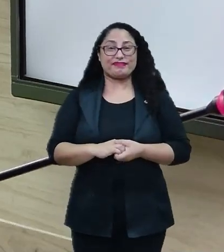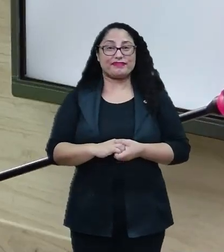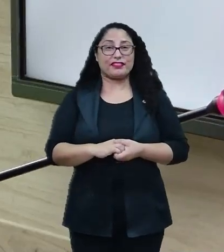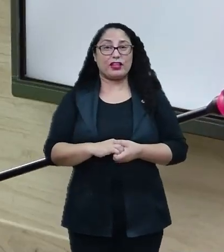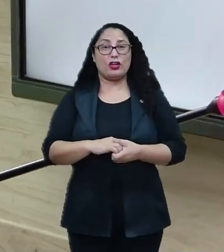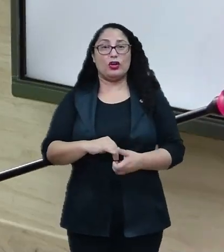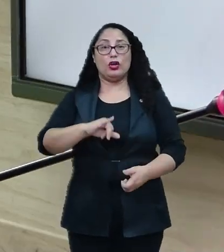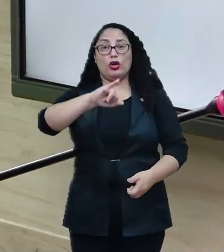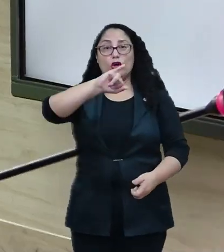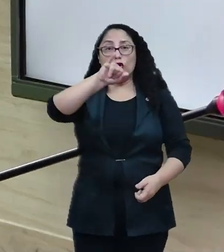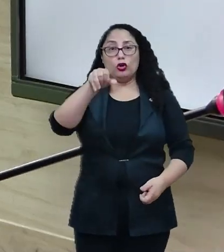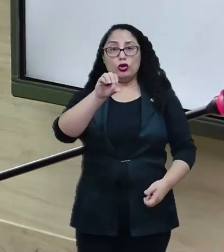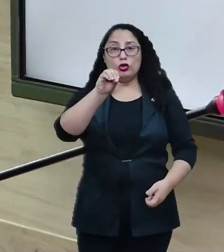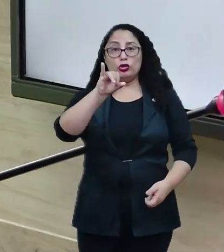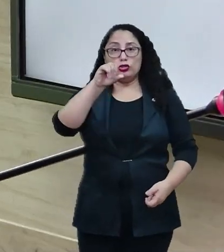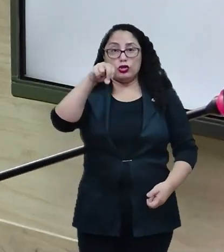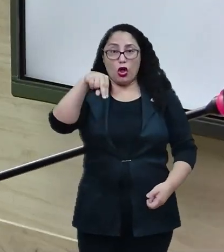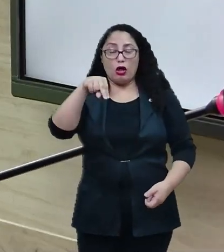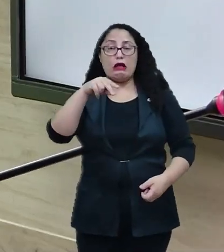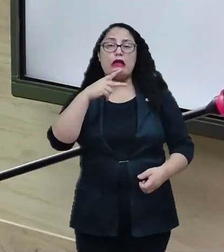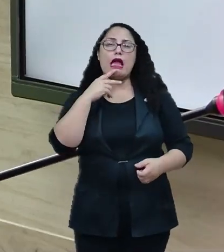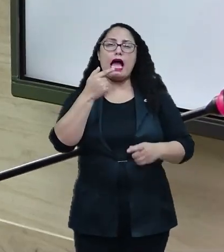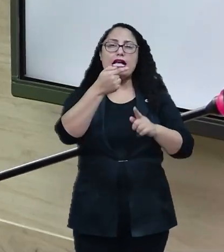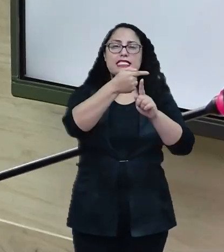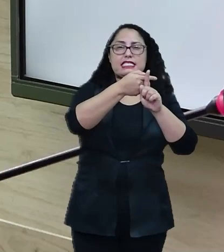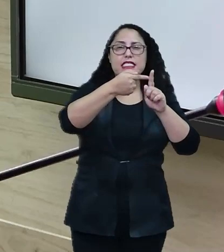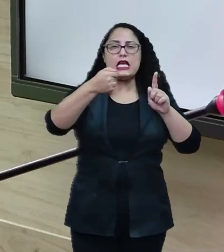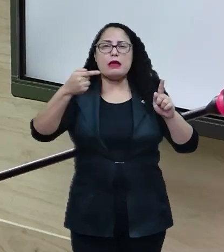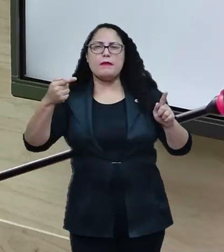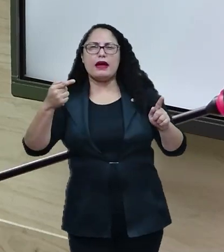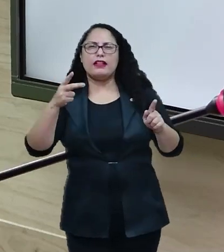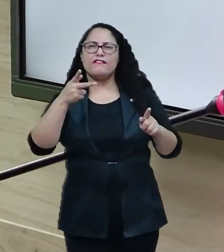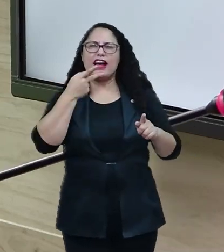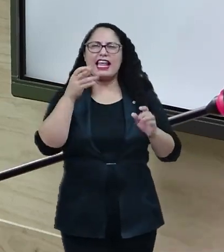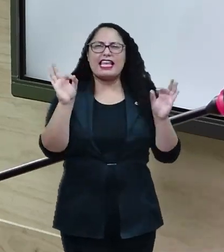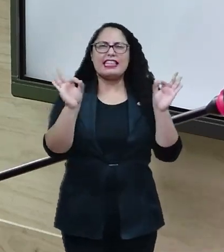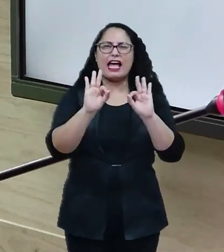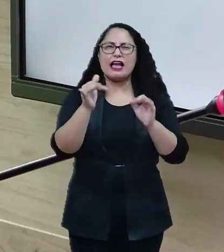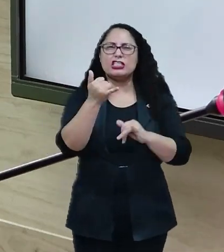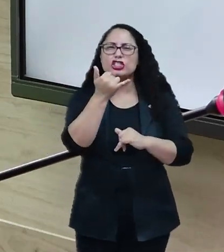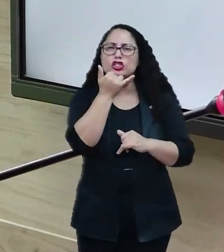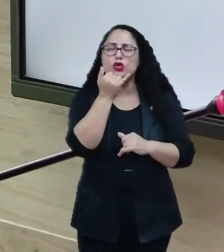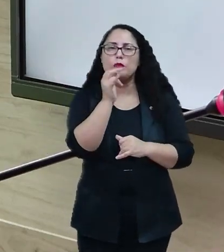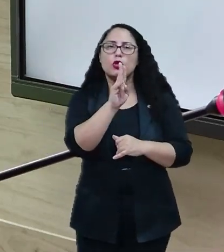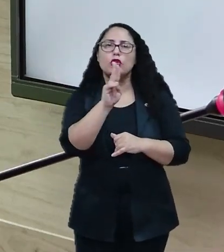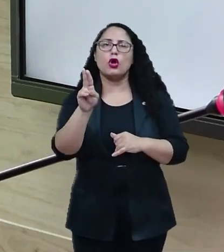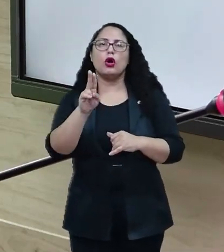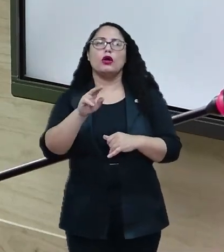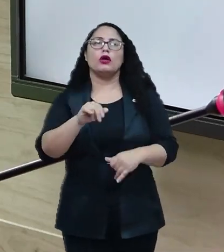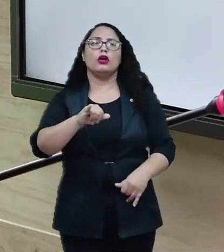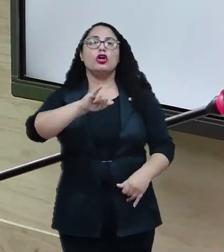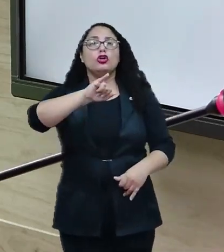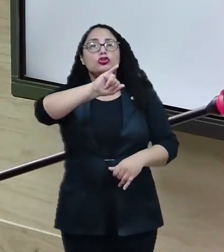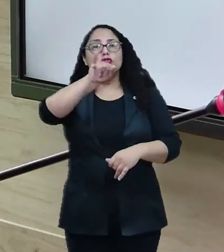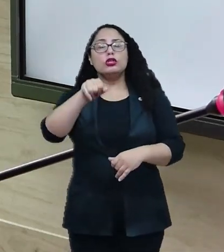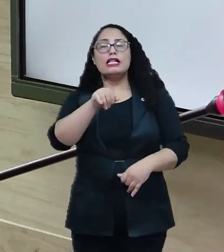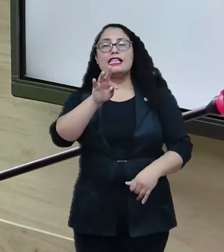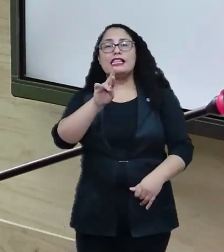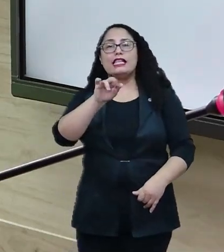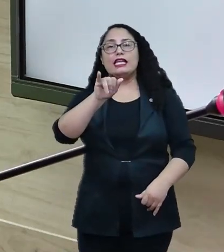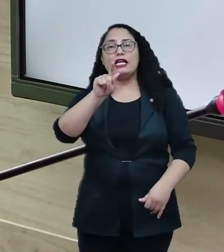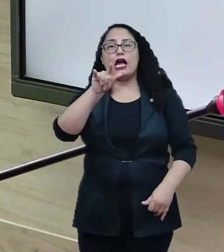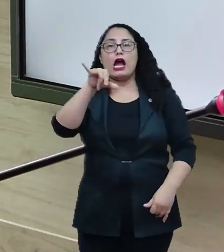o Joy. O Joy é uma semana de... Eu não estou lembrado do nome, me perdoe. Edilson, lá do Instituto Federal do Triângulo